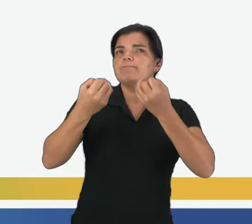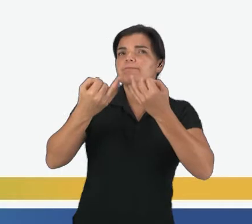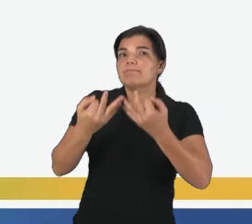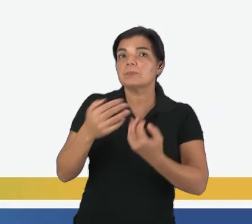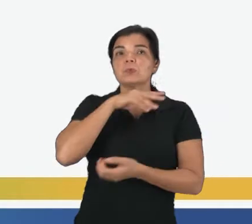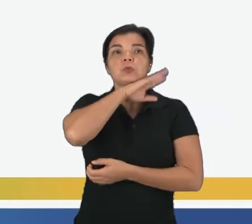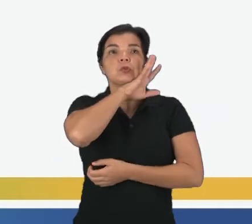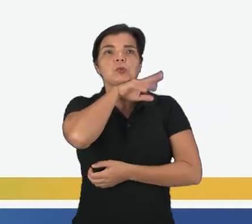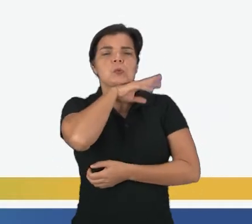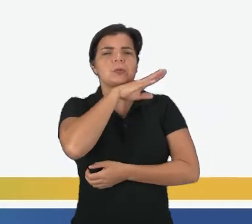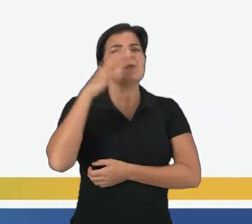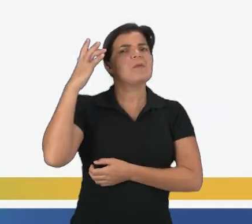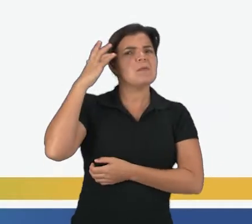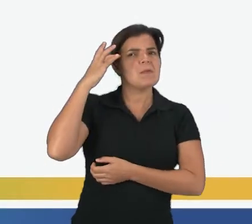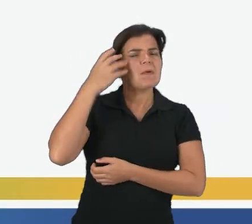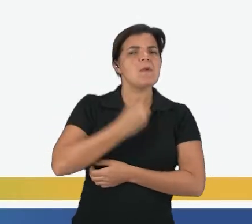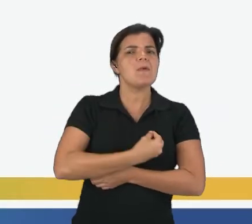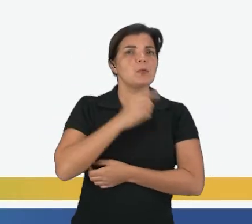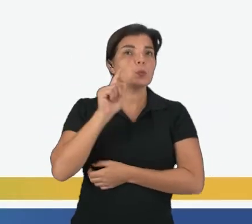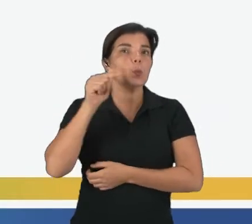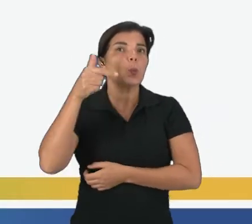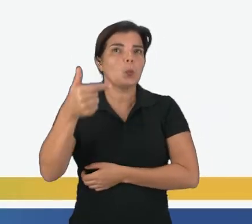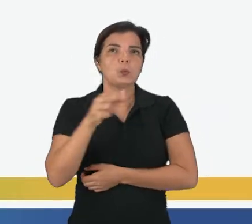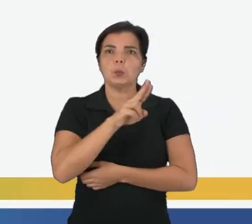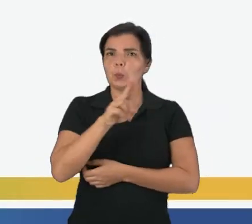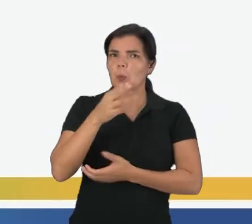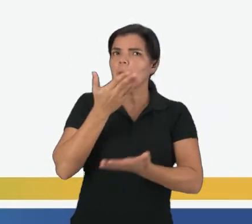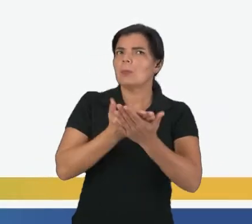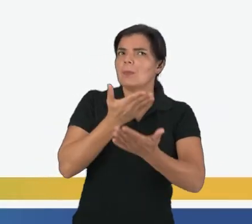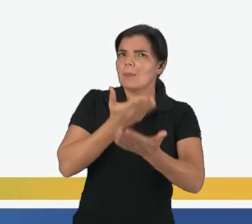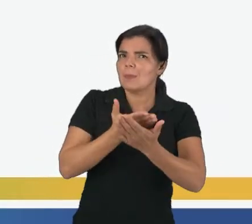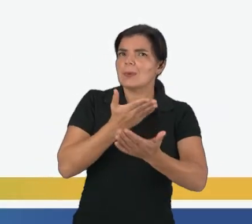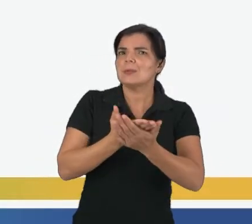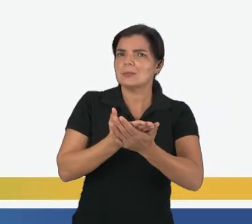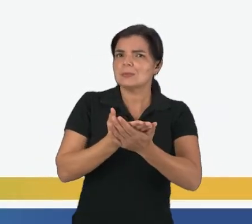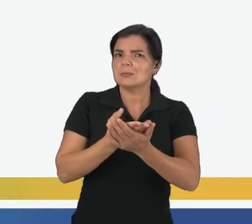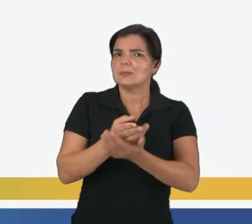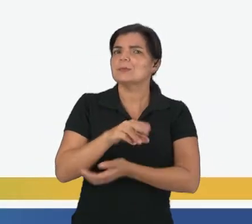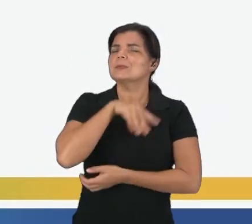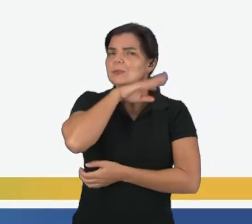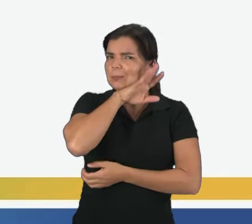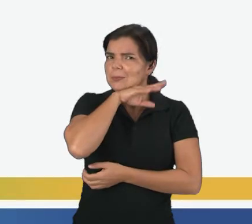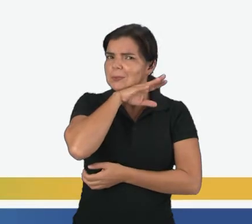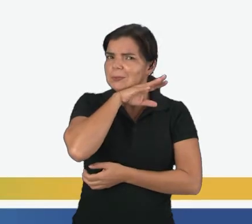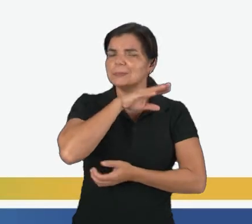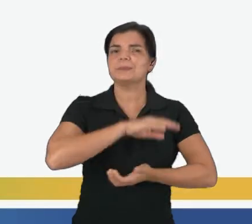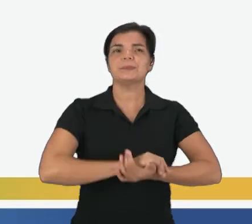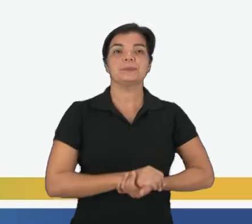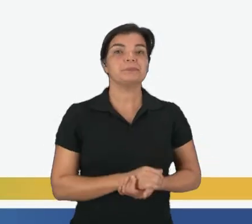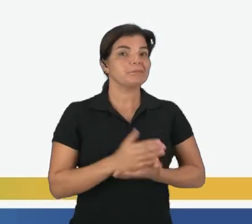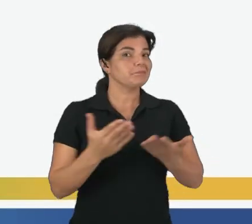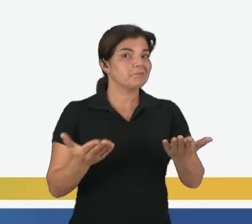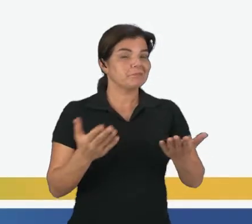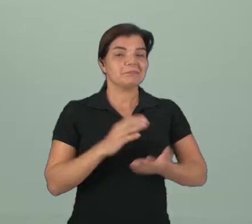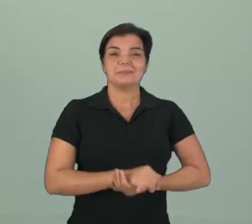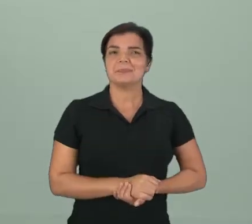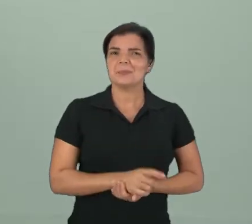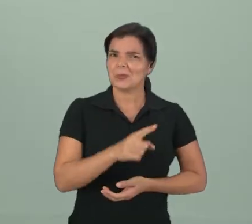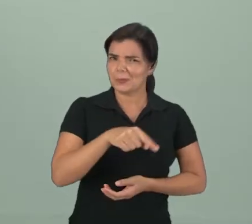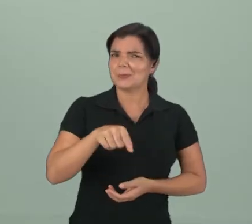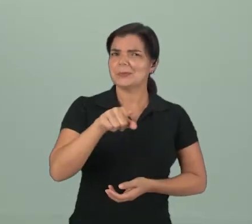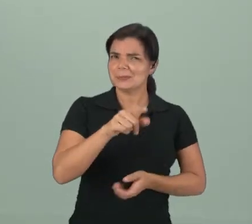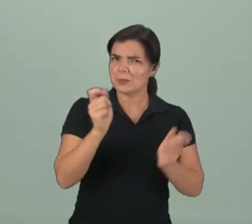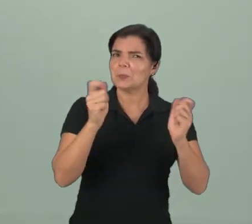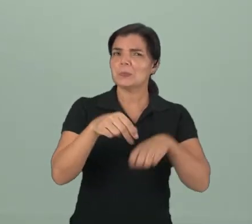Quando falamos em animais, será que existe outro nome para o estudo dos animais? E aí, turminha, você